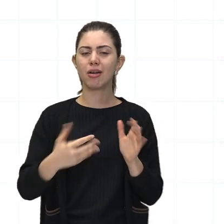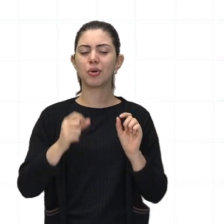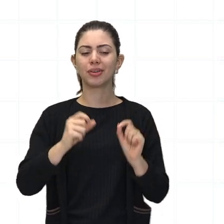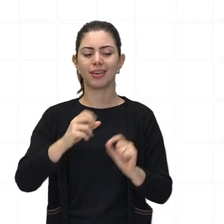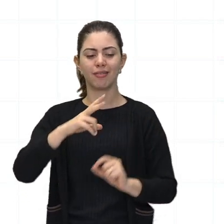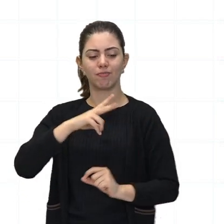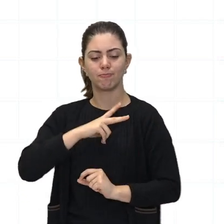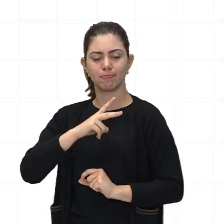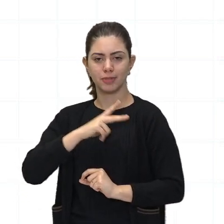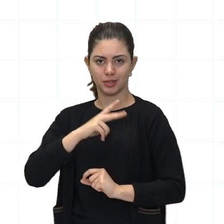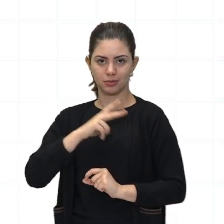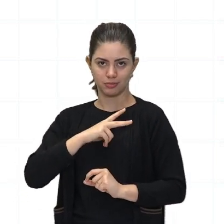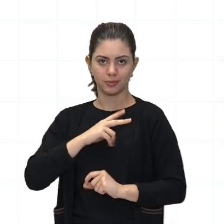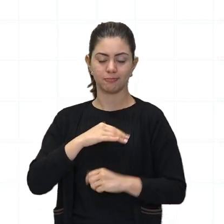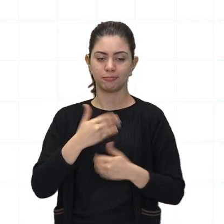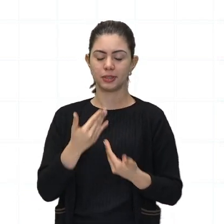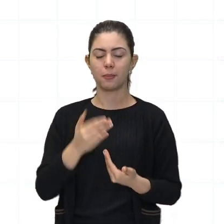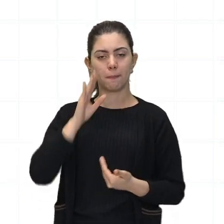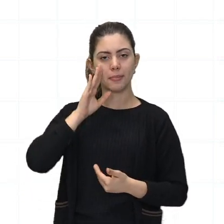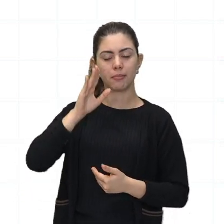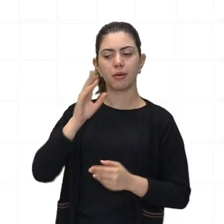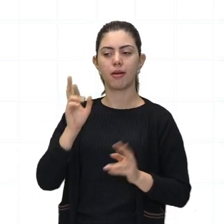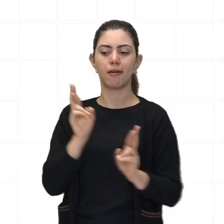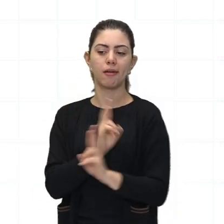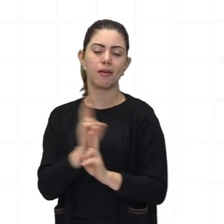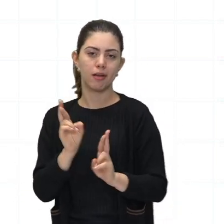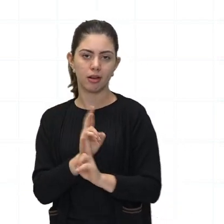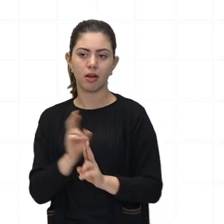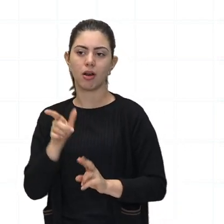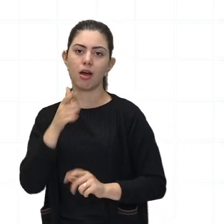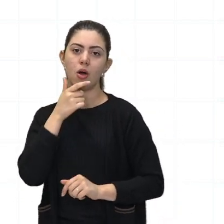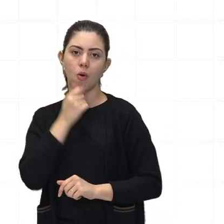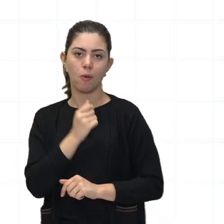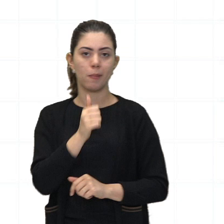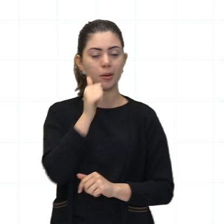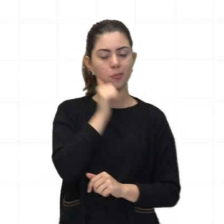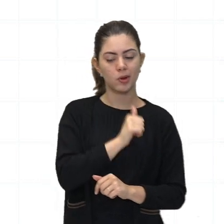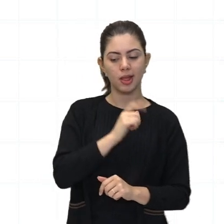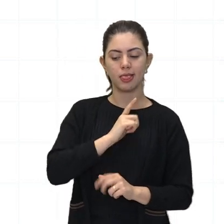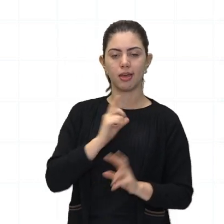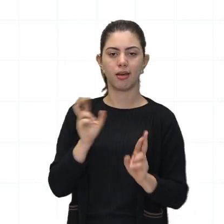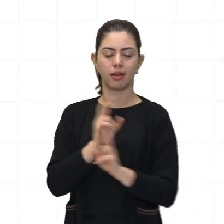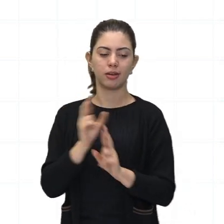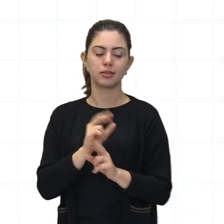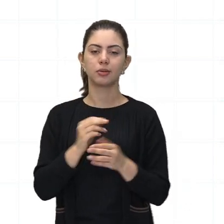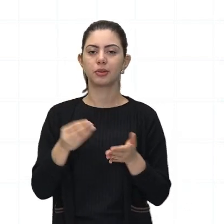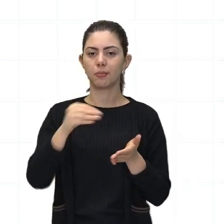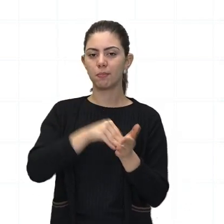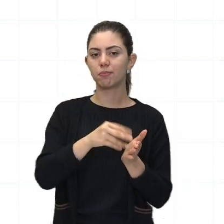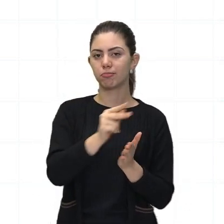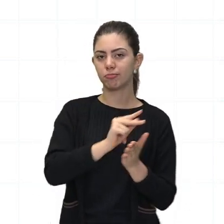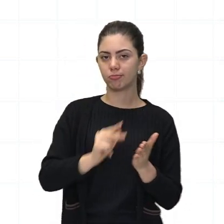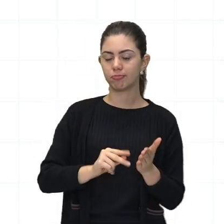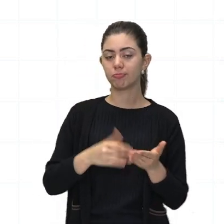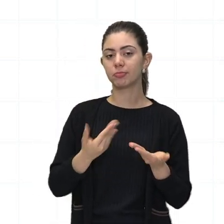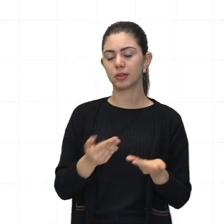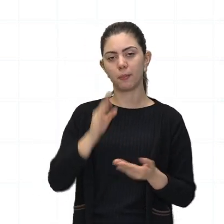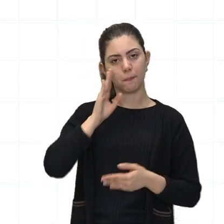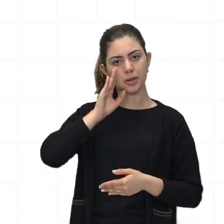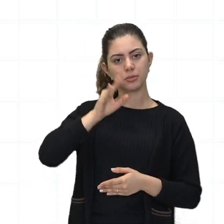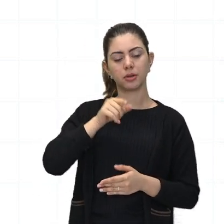pessoal, principalmente nas relações entre homens e mulheres. Uma coisa que a gente precisa observar no gênero lírico, principalmente no